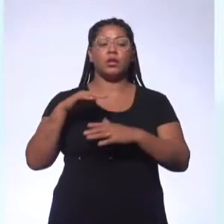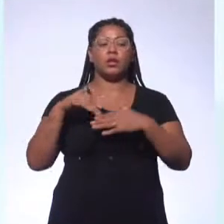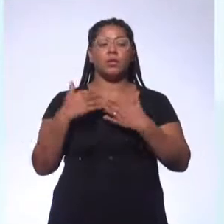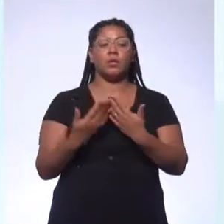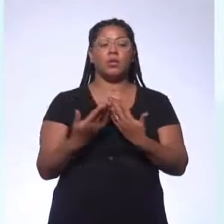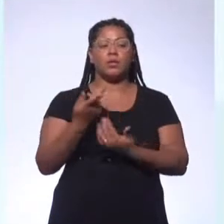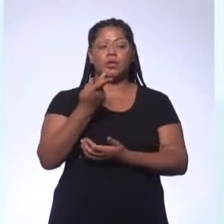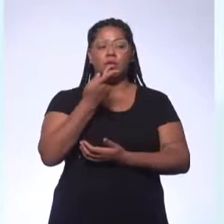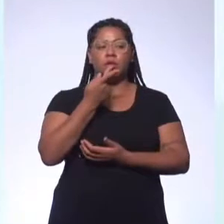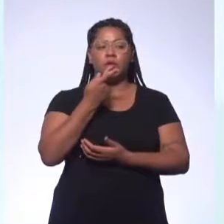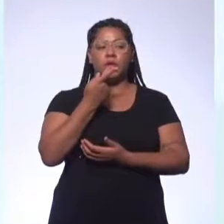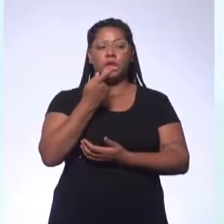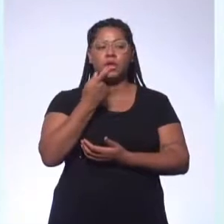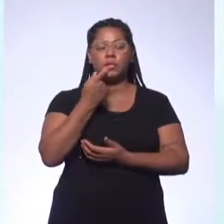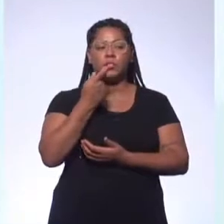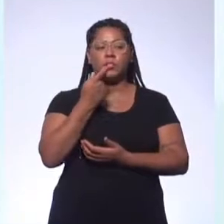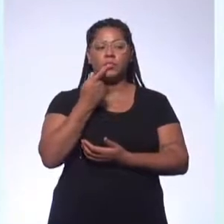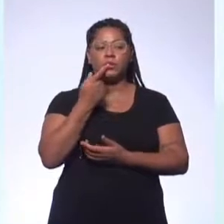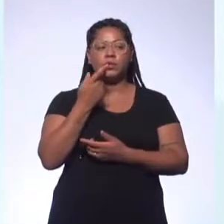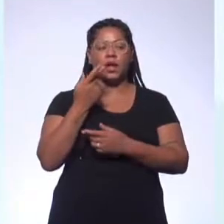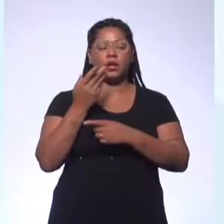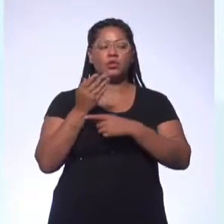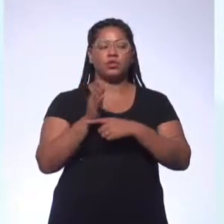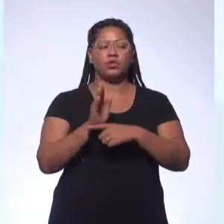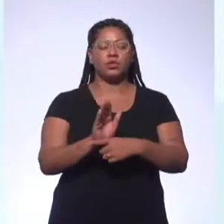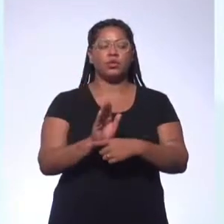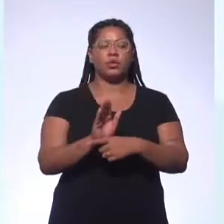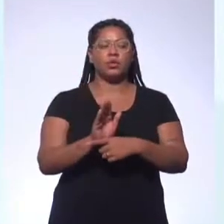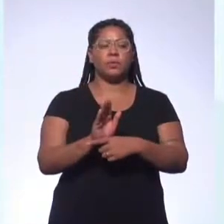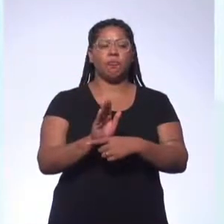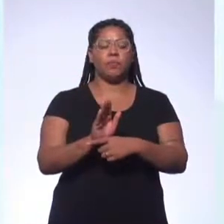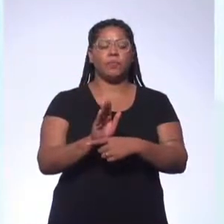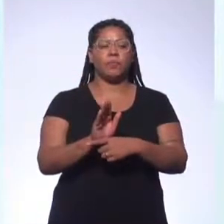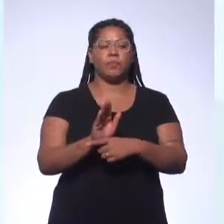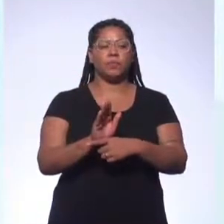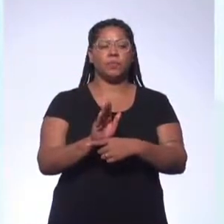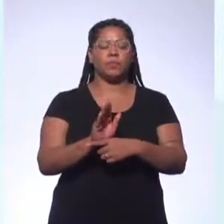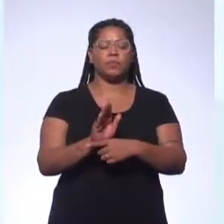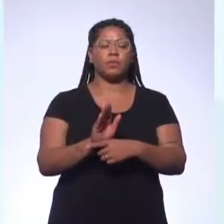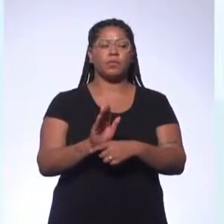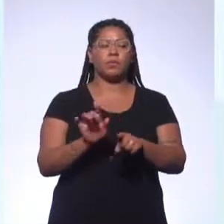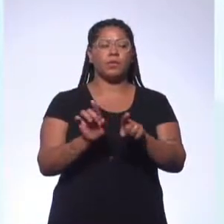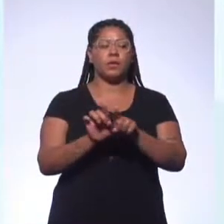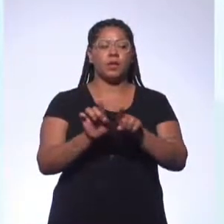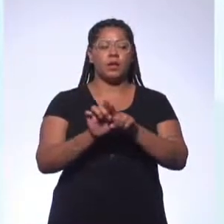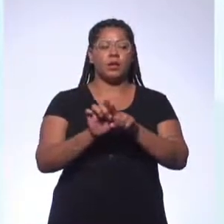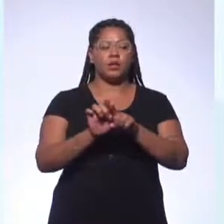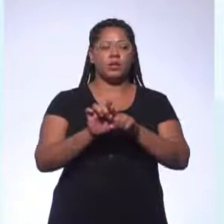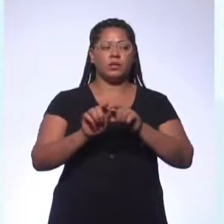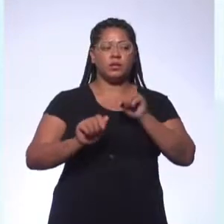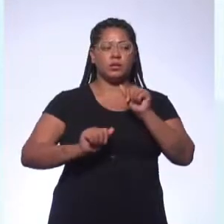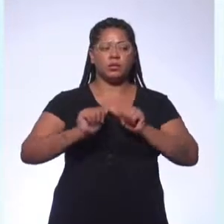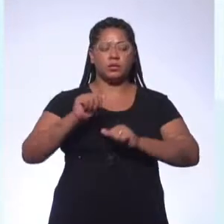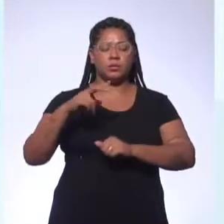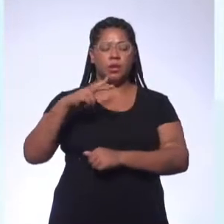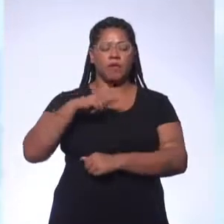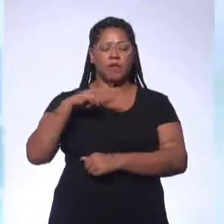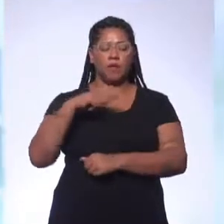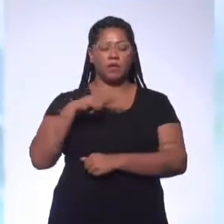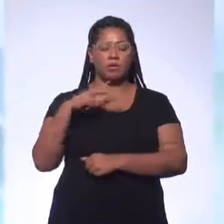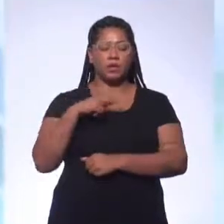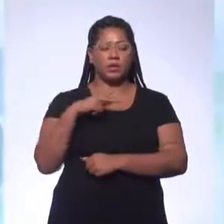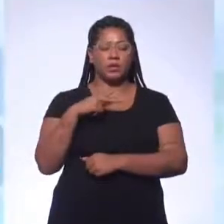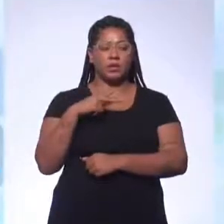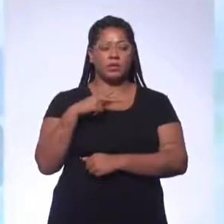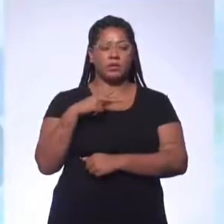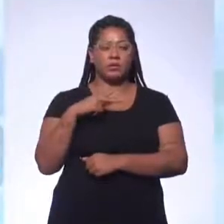falamos do apoio o apoio à iniciativa privada, ou seja, abrir o